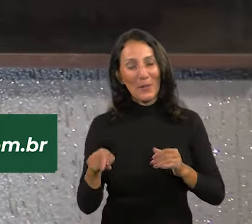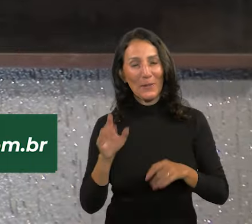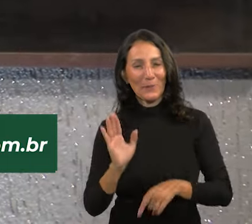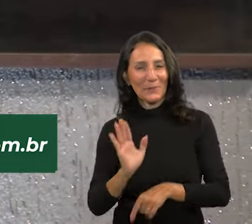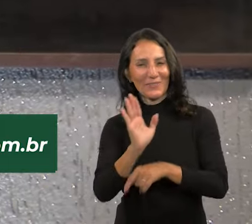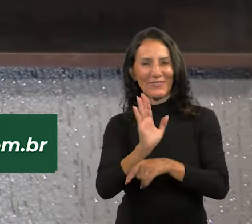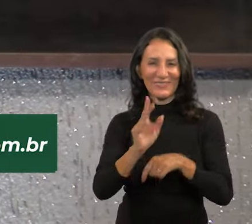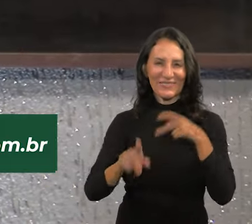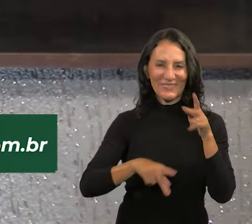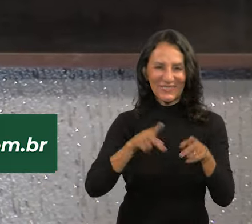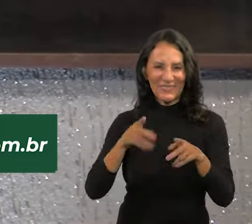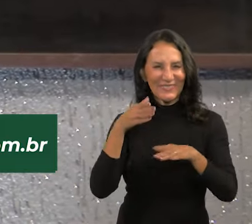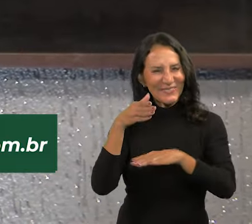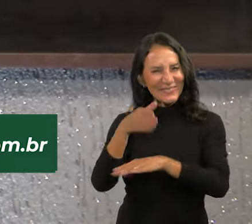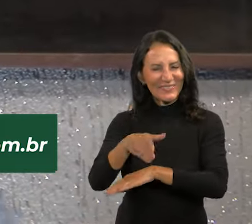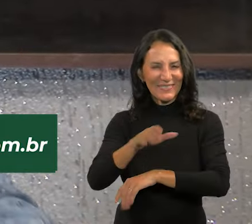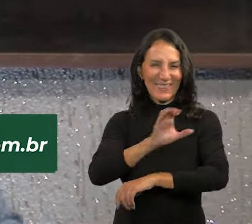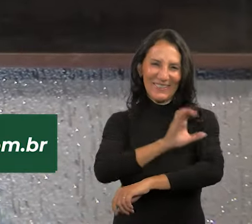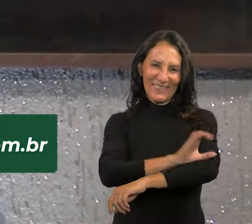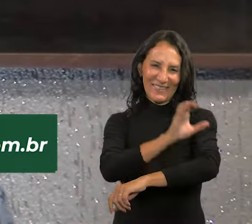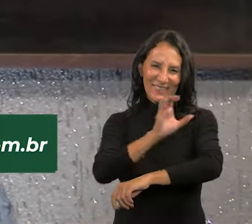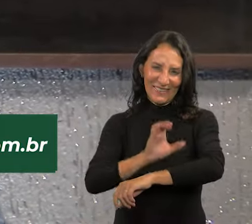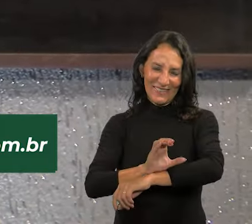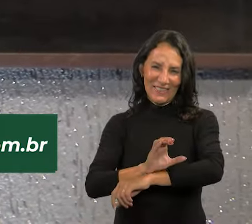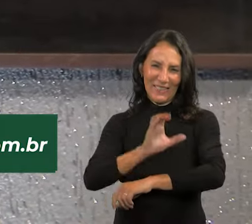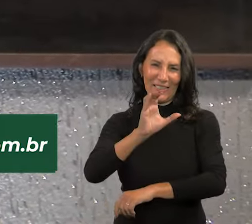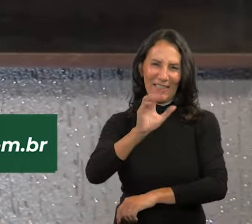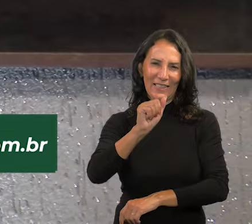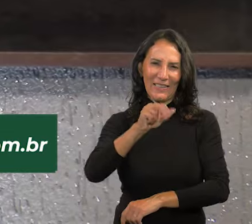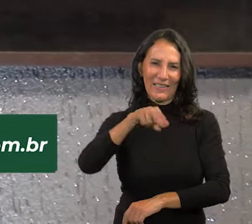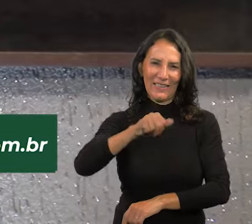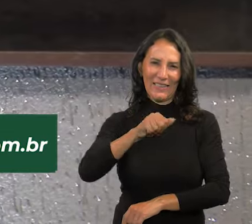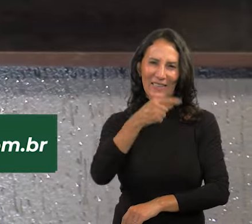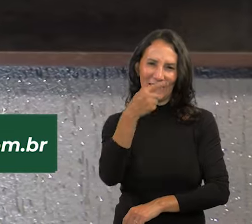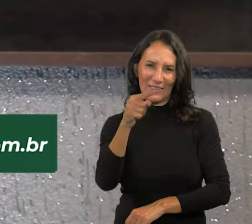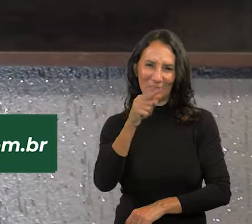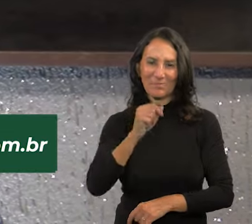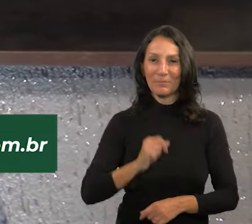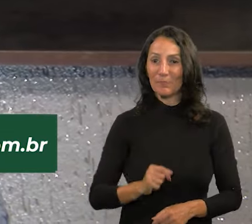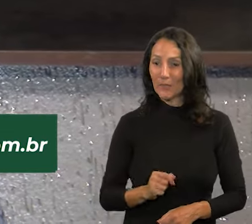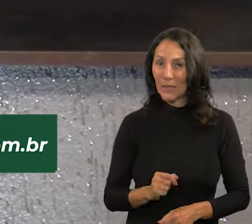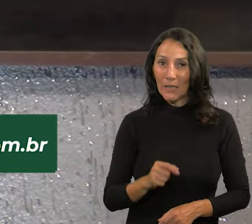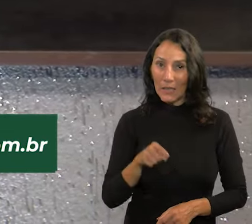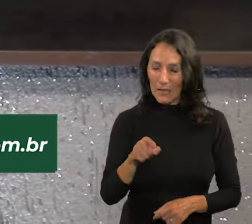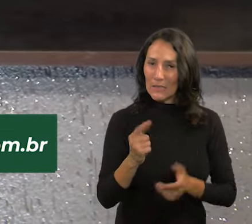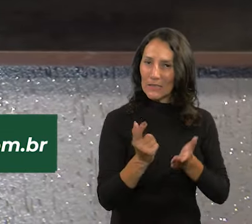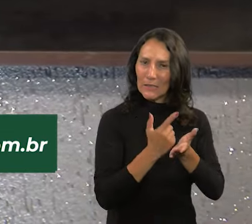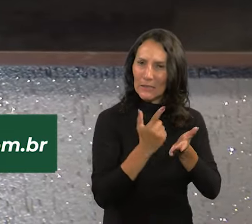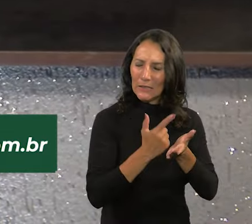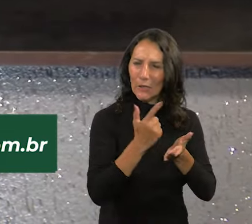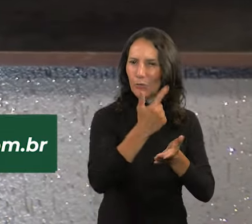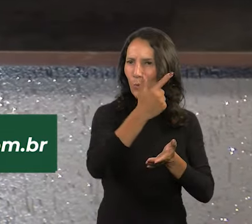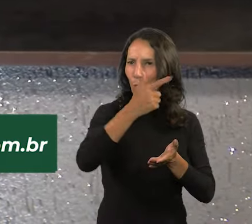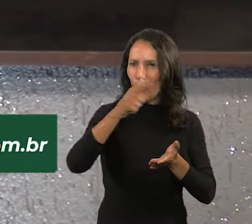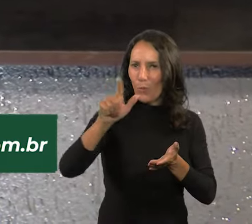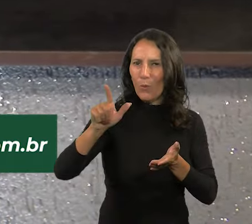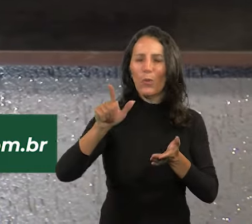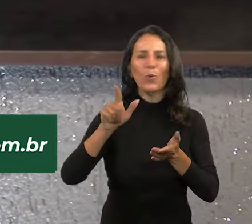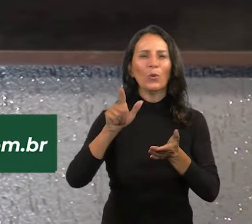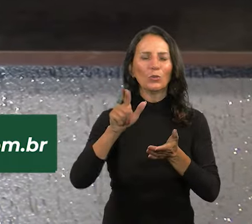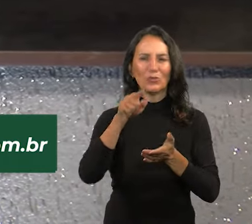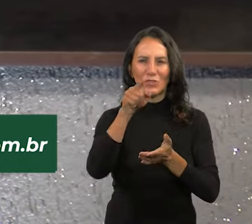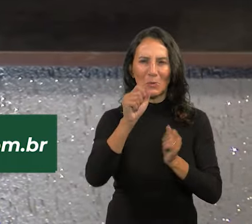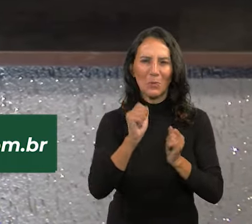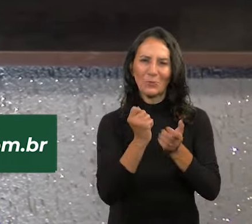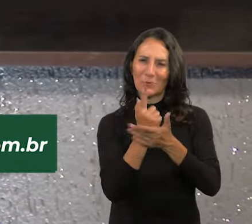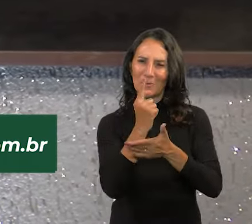para Canaã. Estes livros você os encontra na editora Getsemane e também em várias livrarias evangélicas de